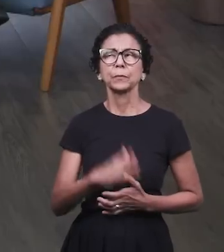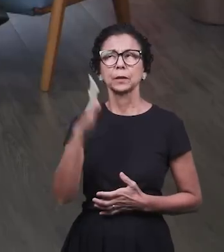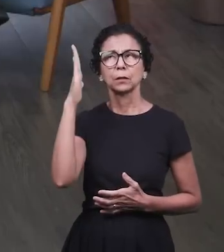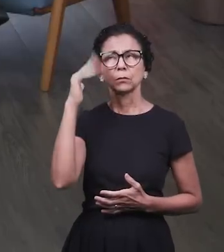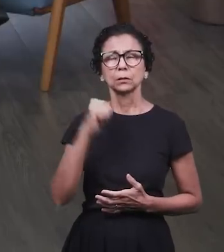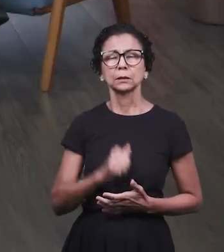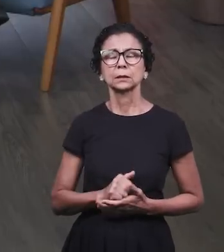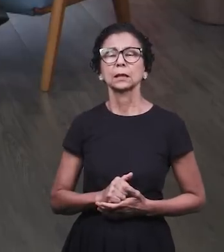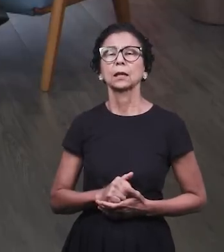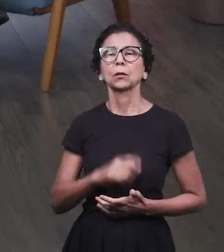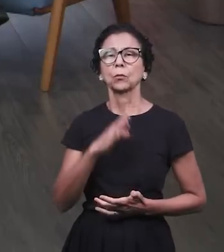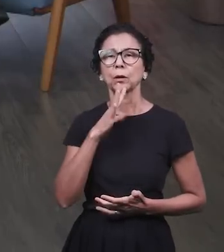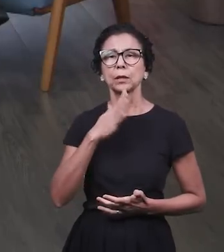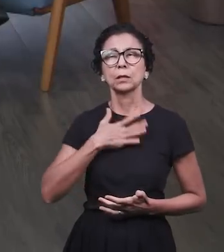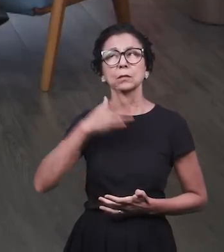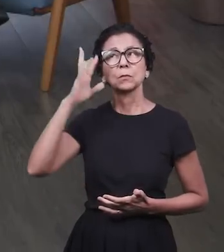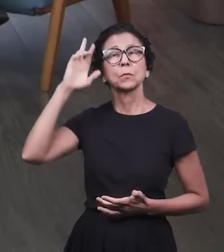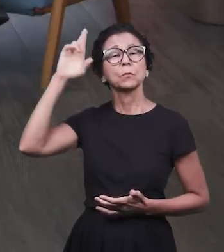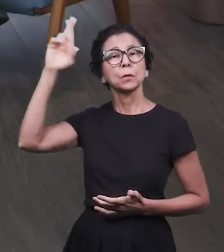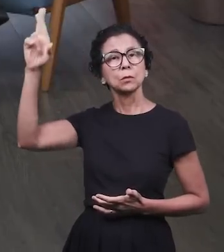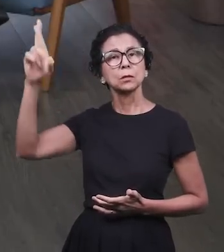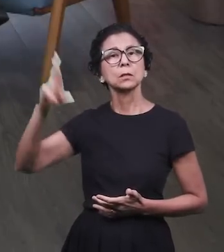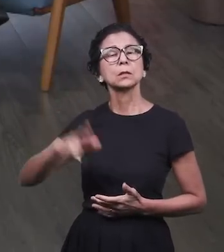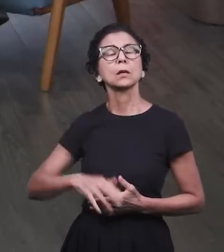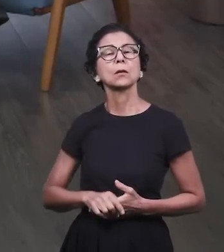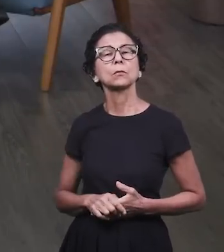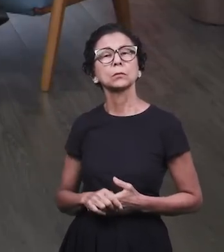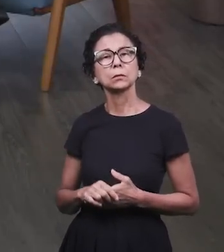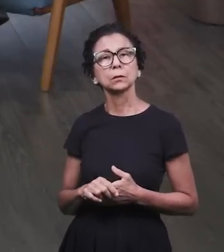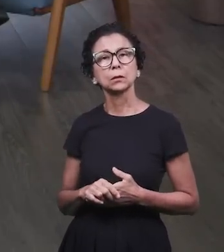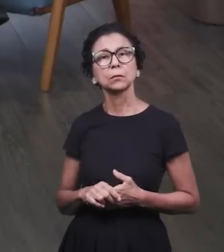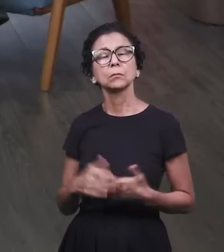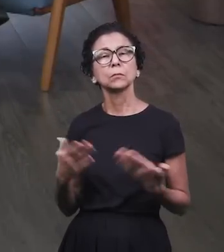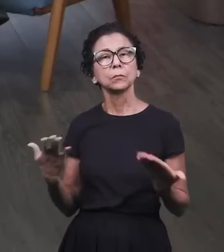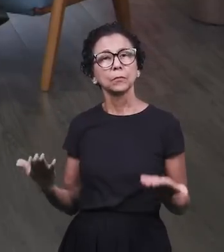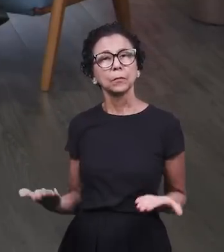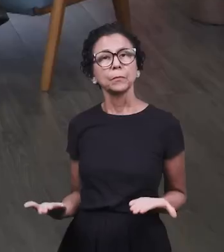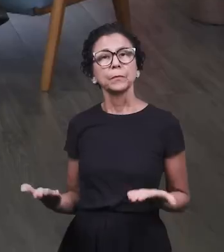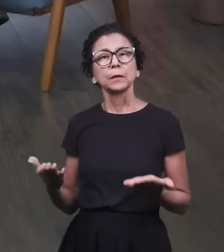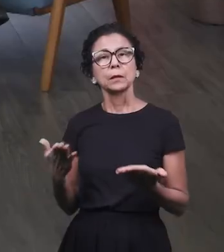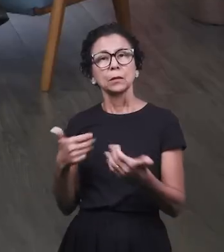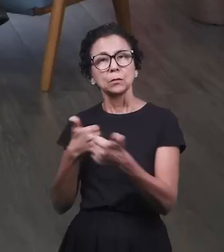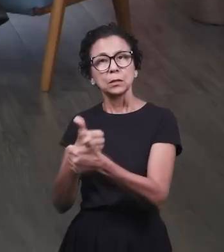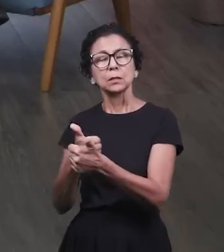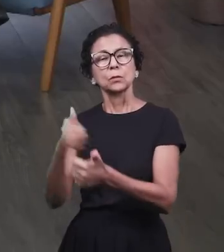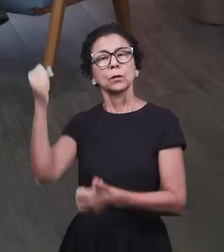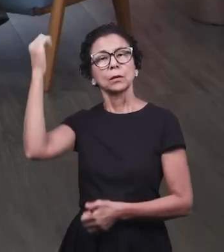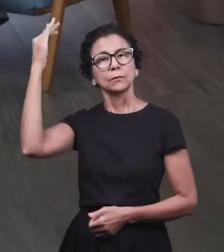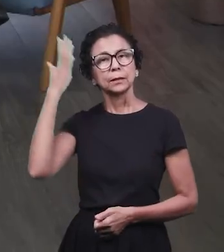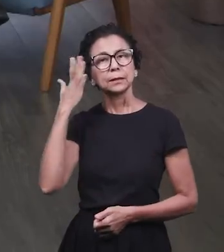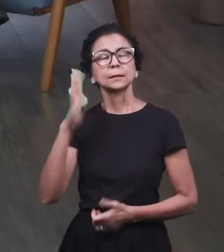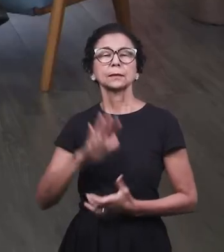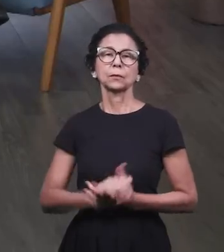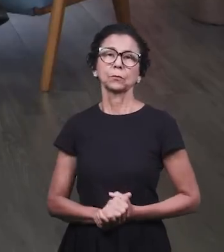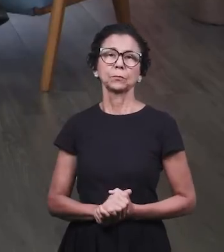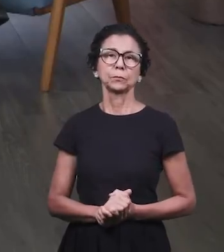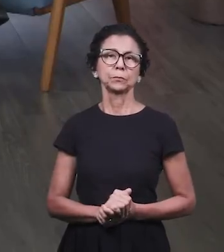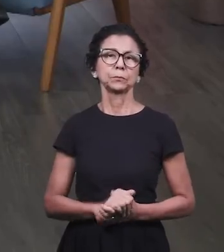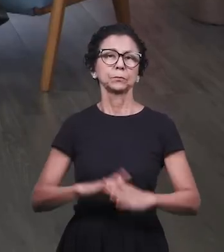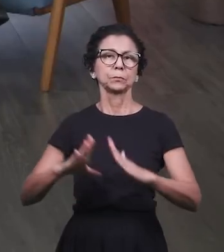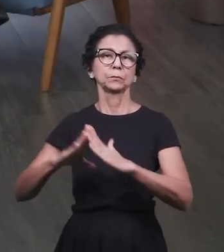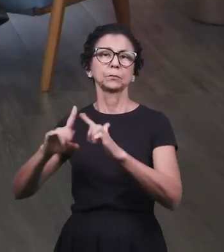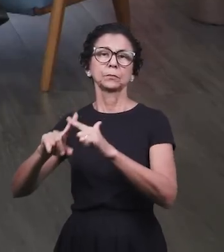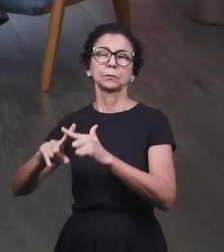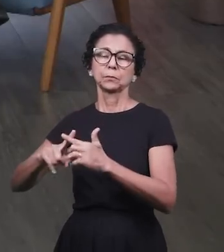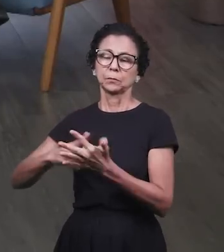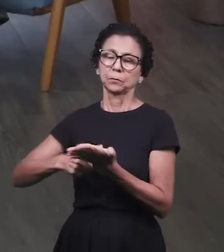o Senhor, a revelação, a direção do Espírito Santo. Então, aqui é uma igreja que está